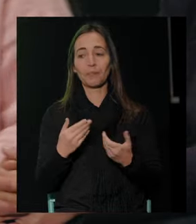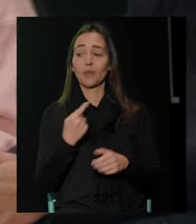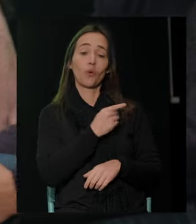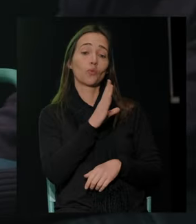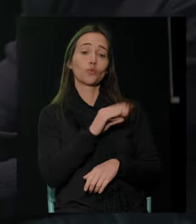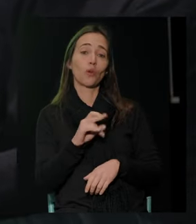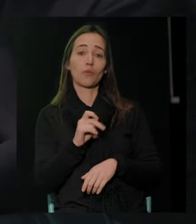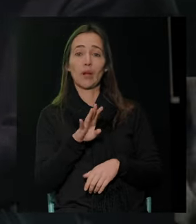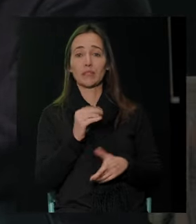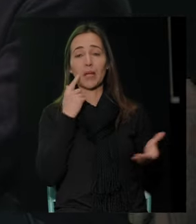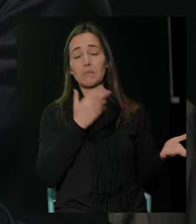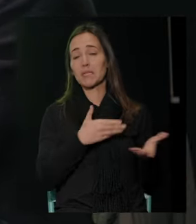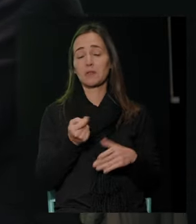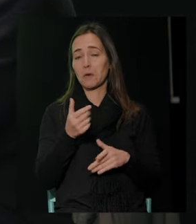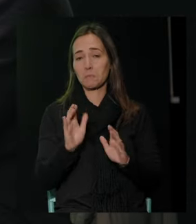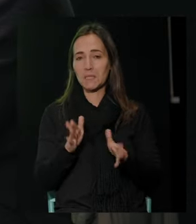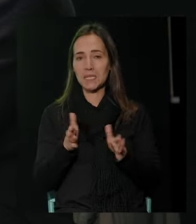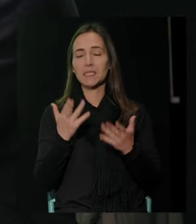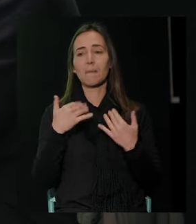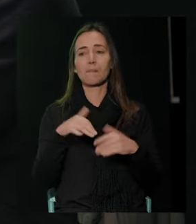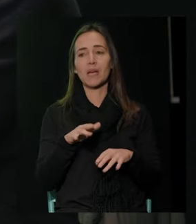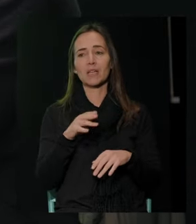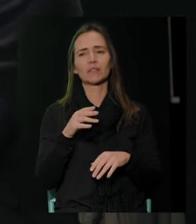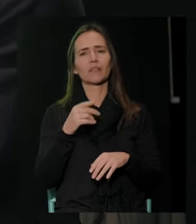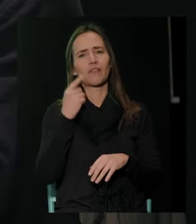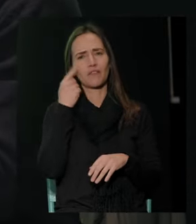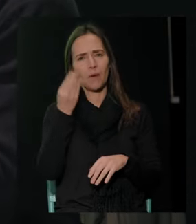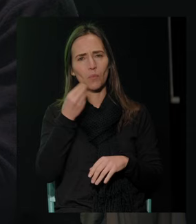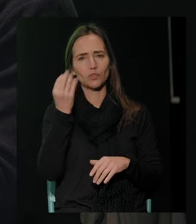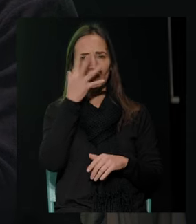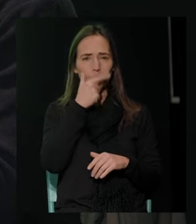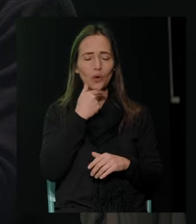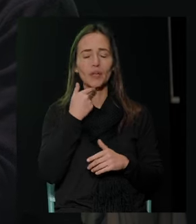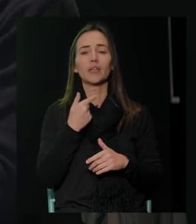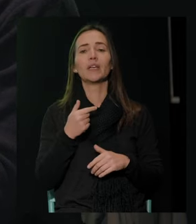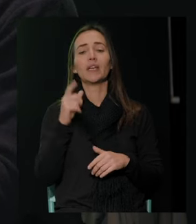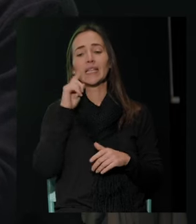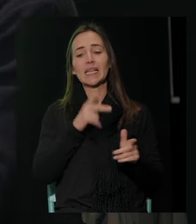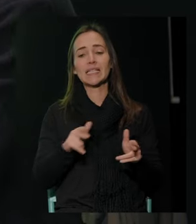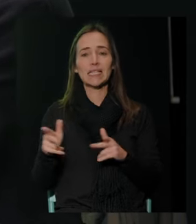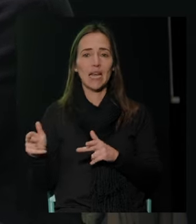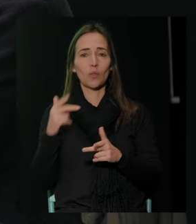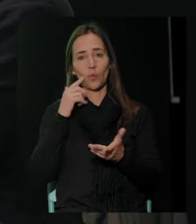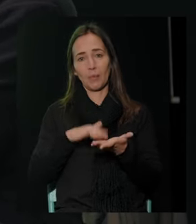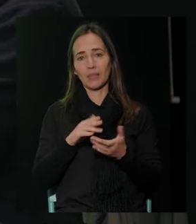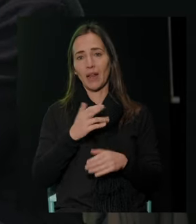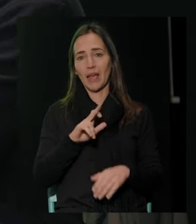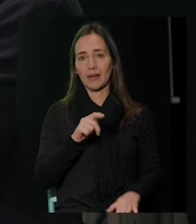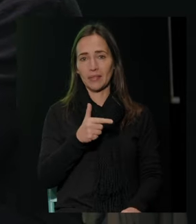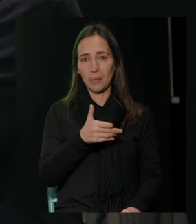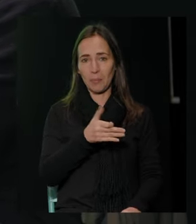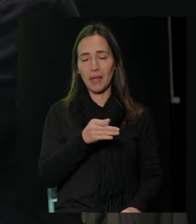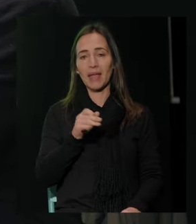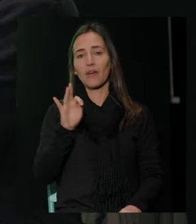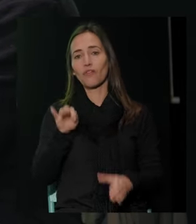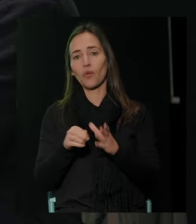dispensa apresentações, mas é conhecido ator, é anfitrião da série documental coproduzida pela RTP e pela Fundação